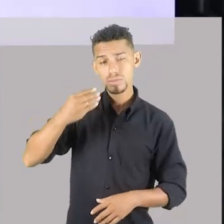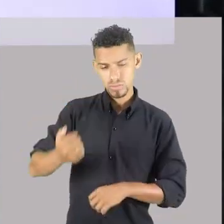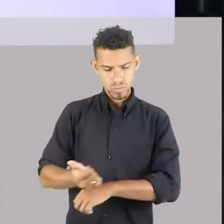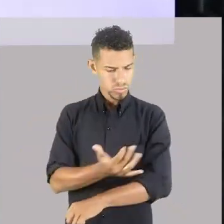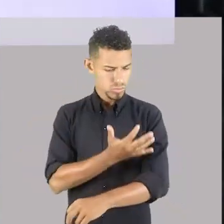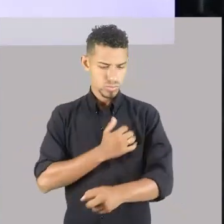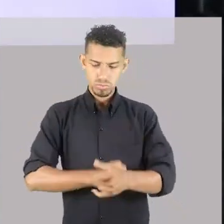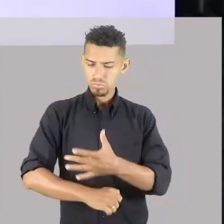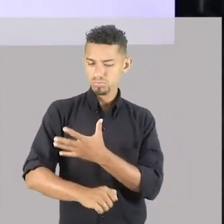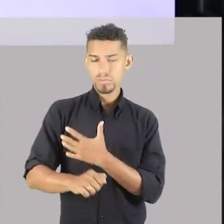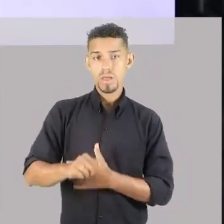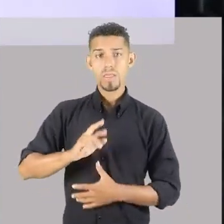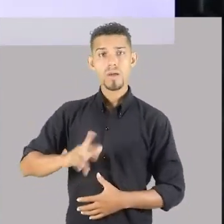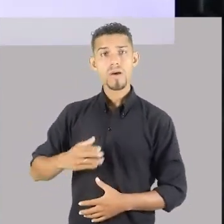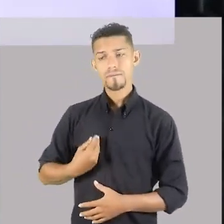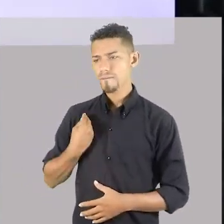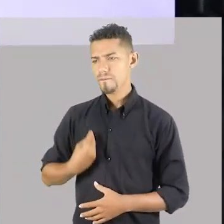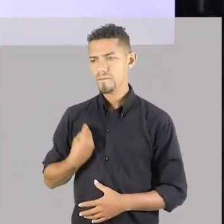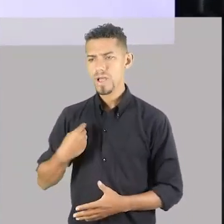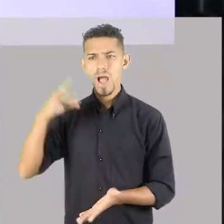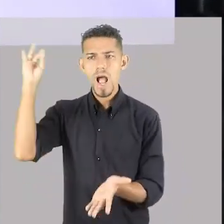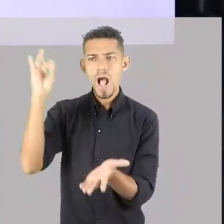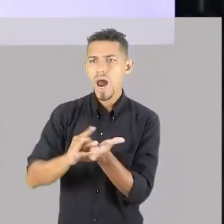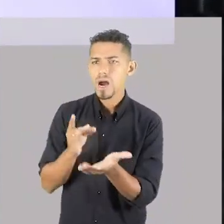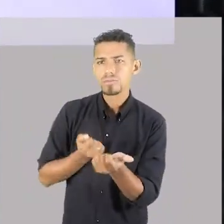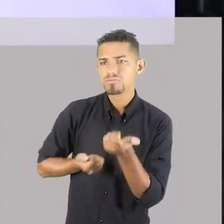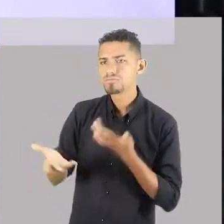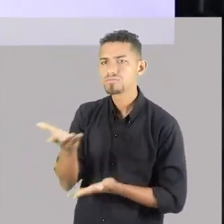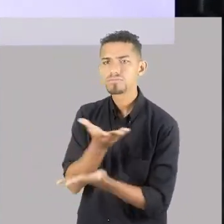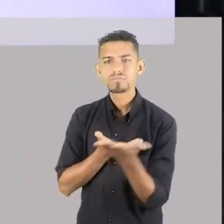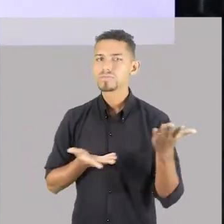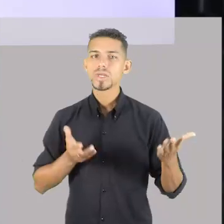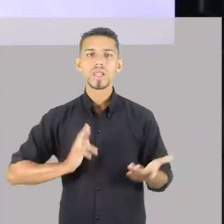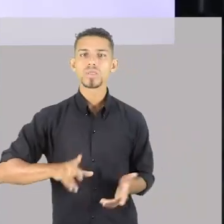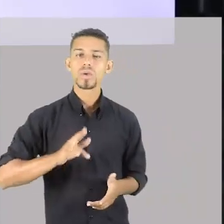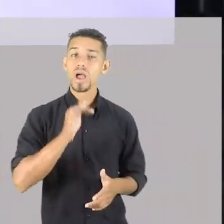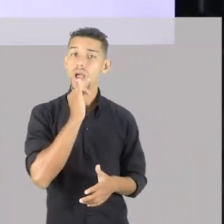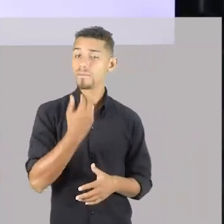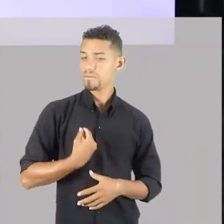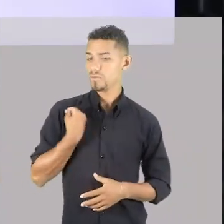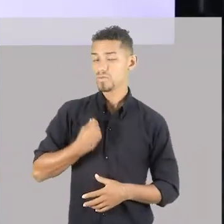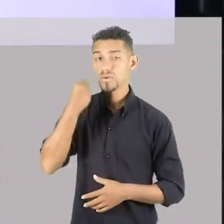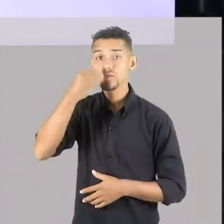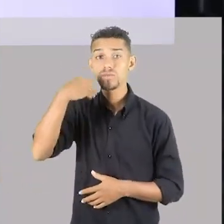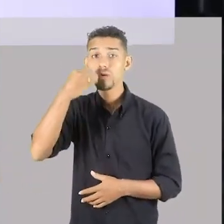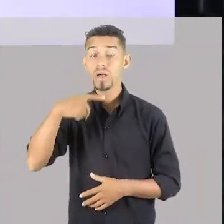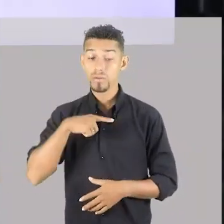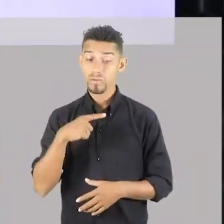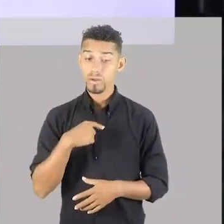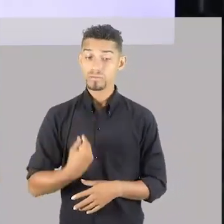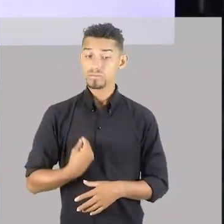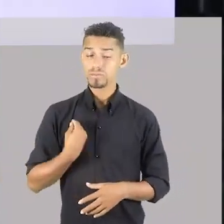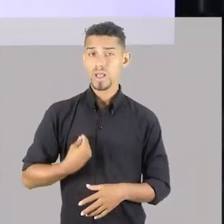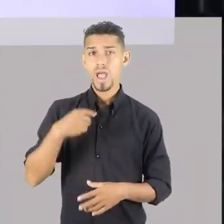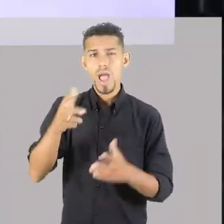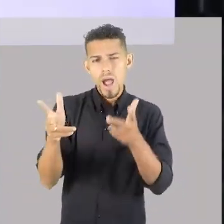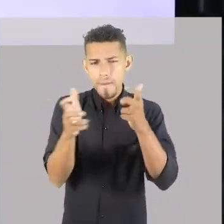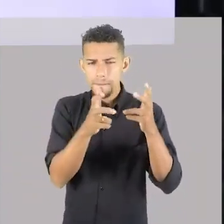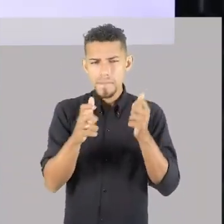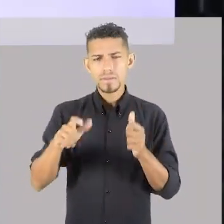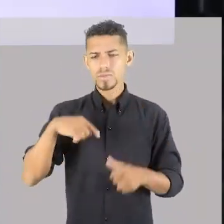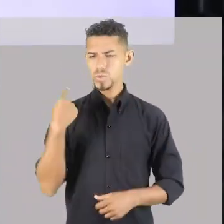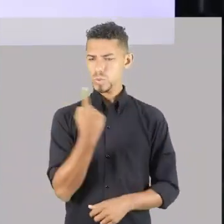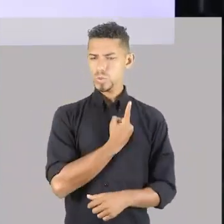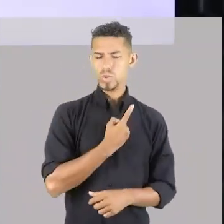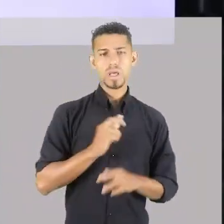emoções. Nós não vivemos a mesma realidade do mesmo jeito. As realidades, as experiências que nós vivemos, elas são percebidas por